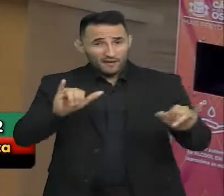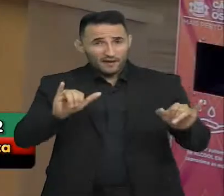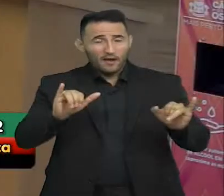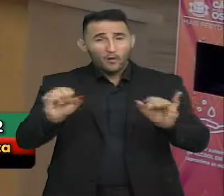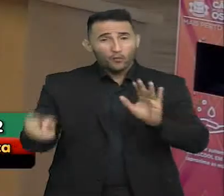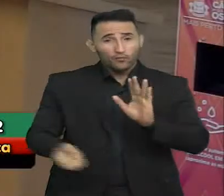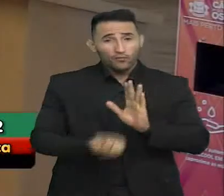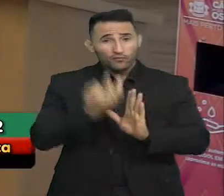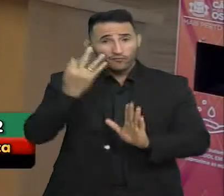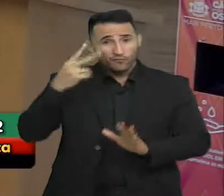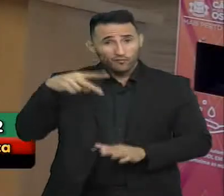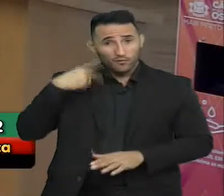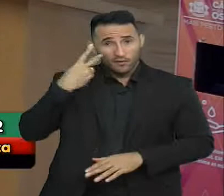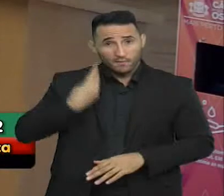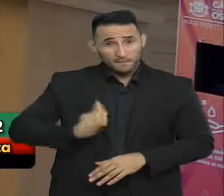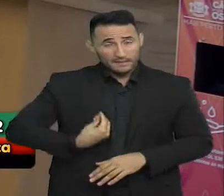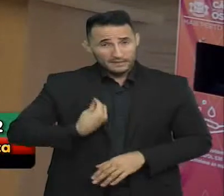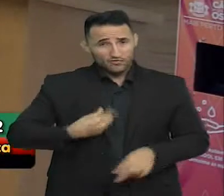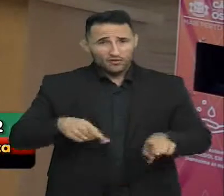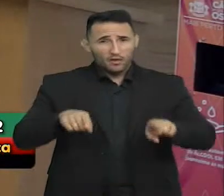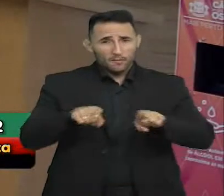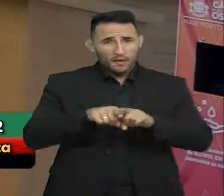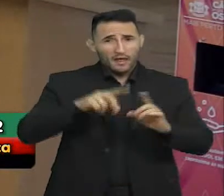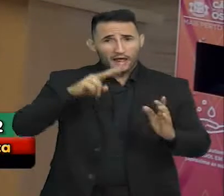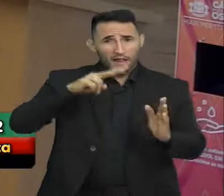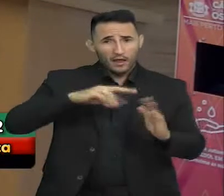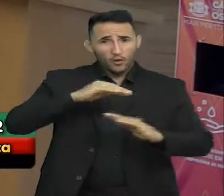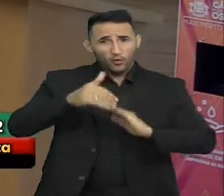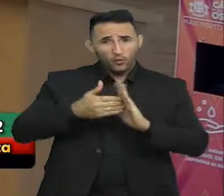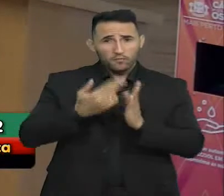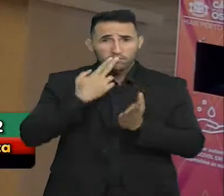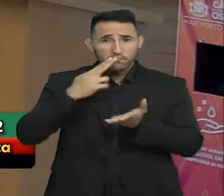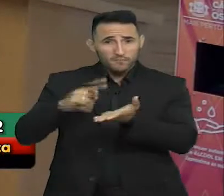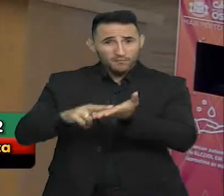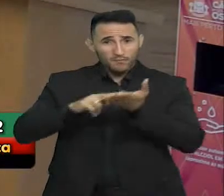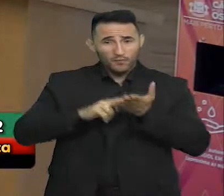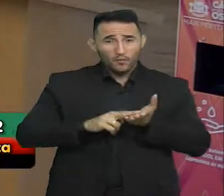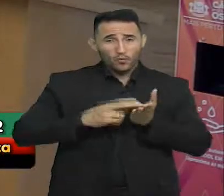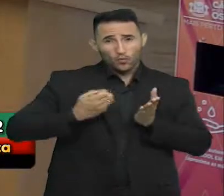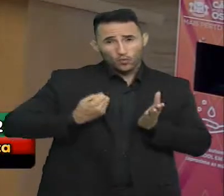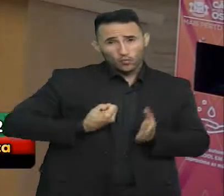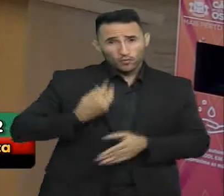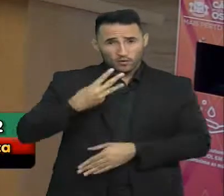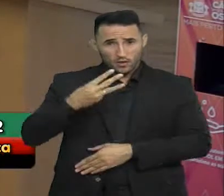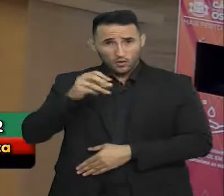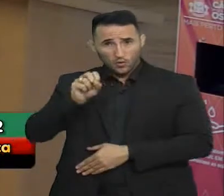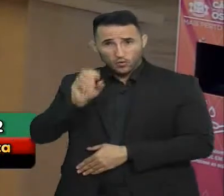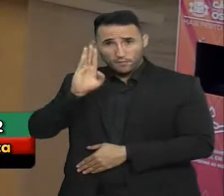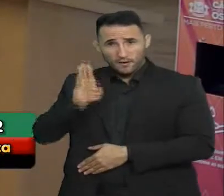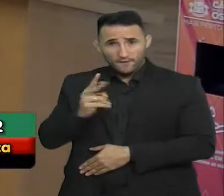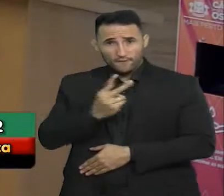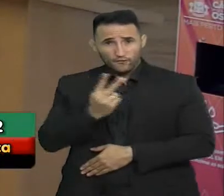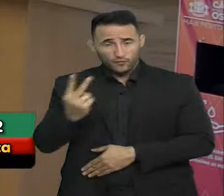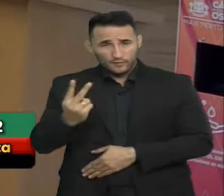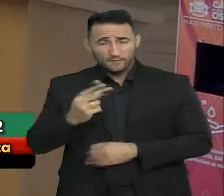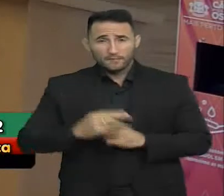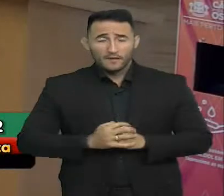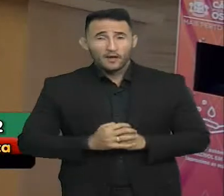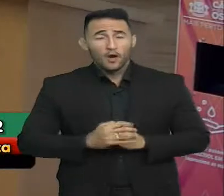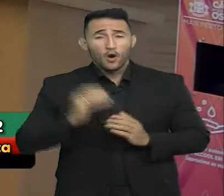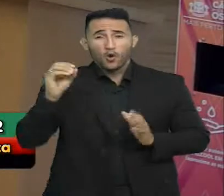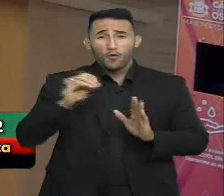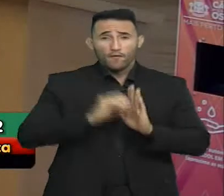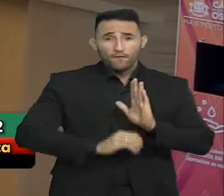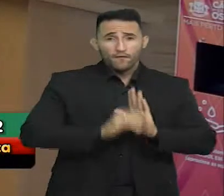senhores vereadores e faça a leitura do ofício número 38 de 2022.